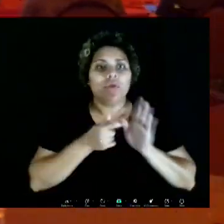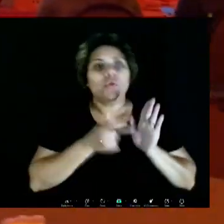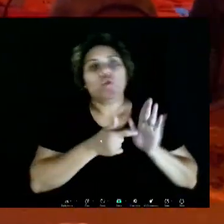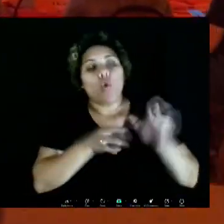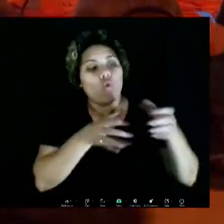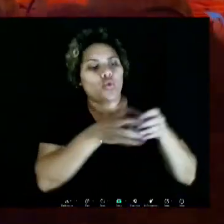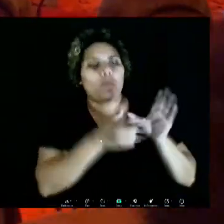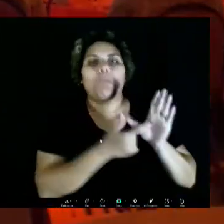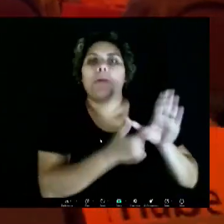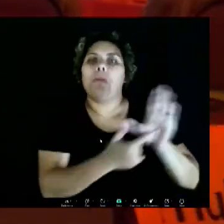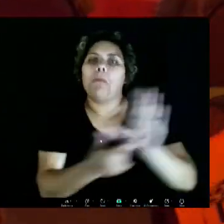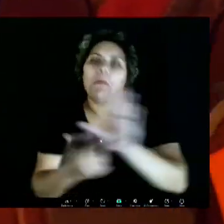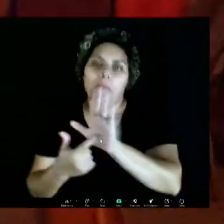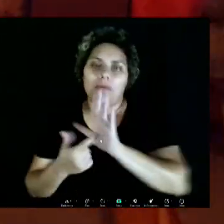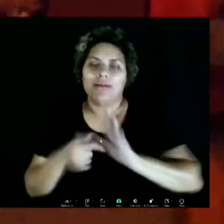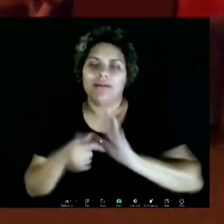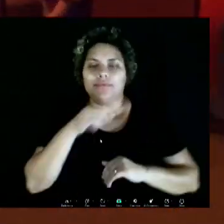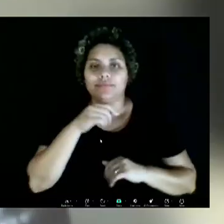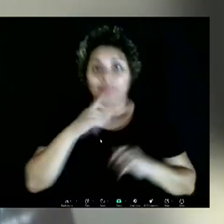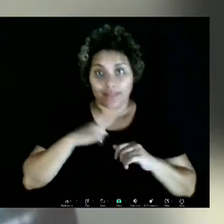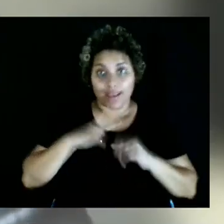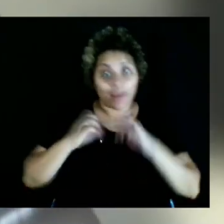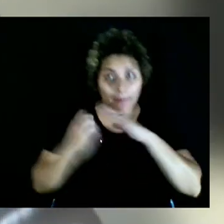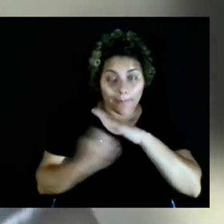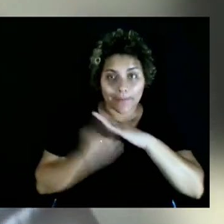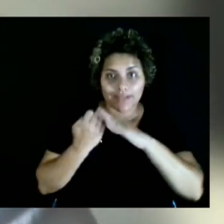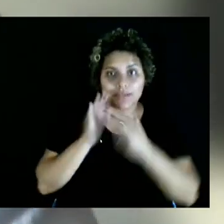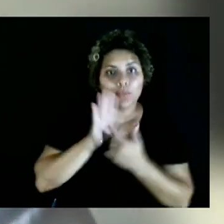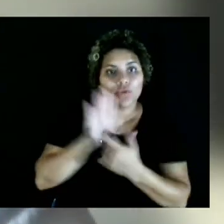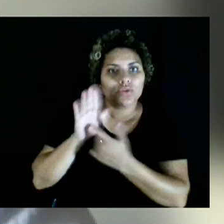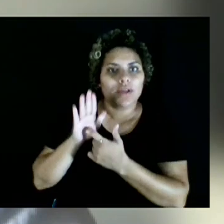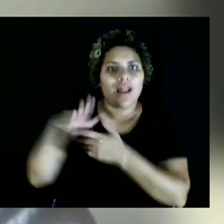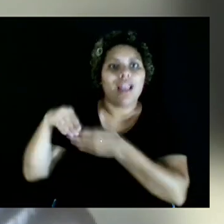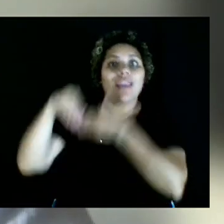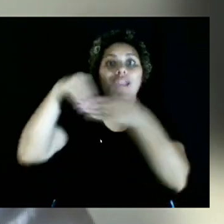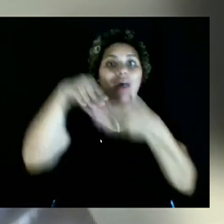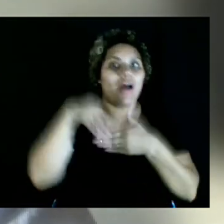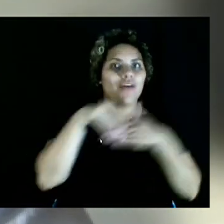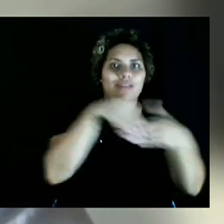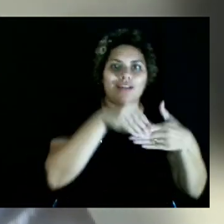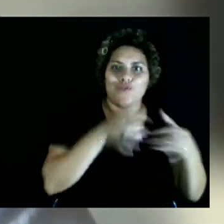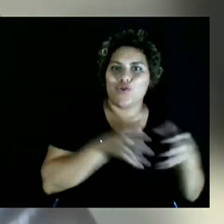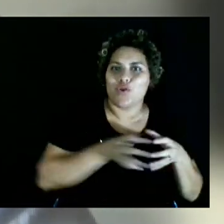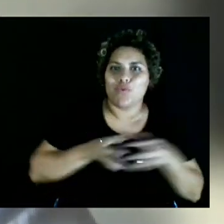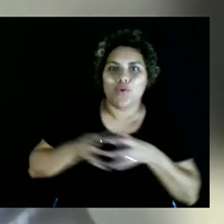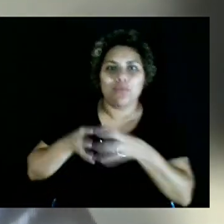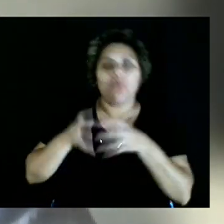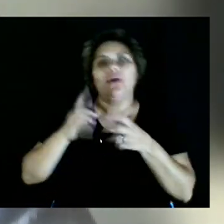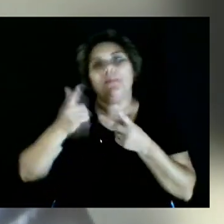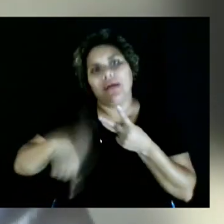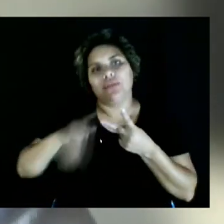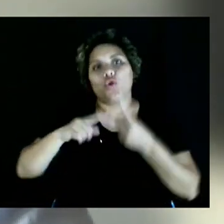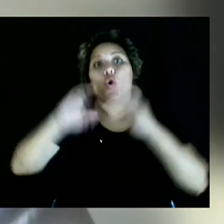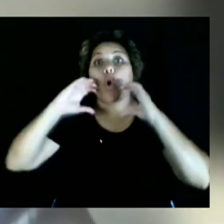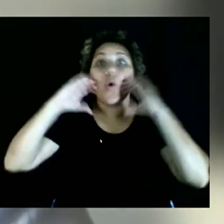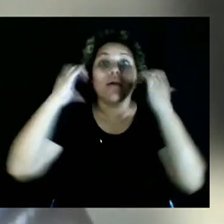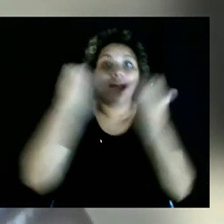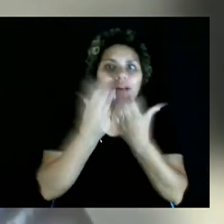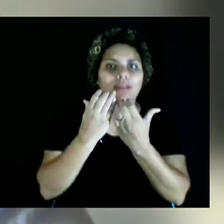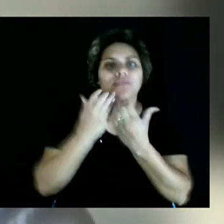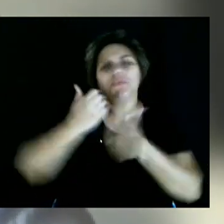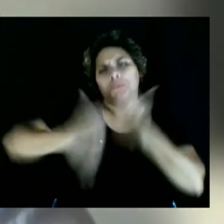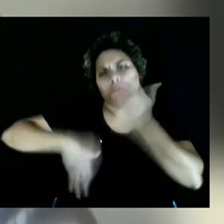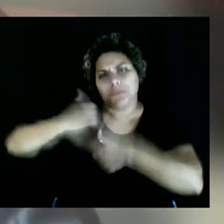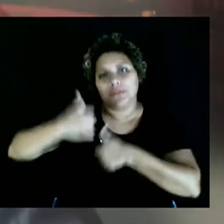as empresas que vão expor nos estandes que levam seus times. Você tem os congressistas que vão participar do congresso, tem os visitantes da feira que vão